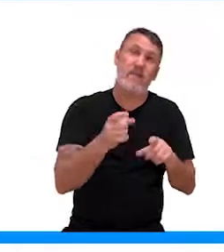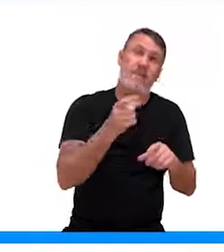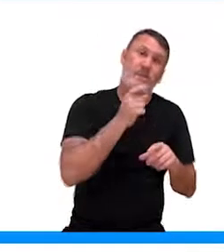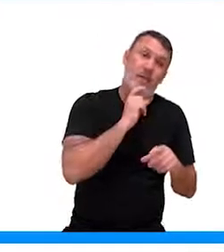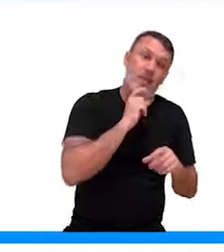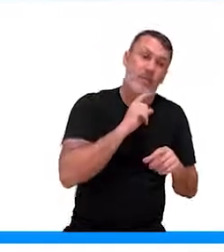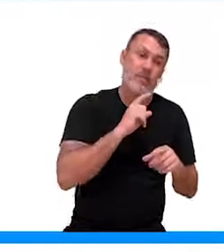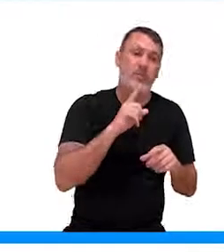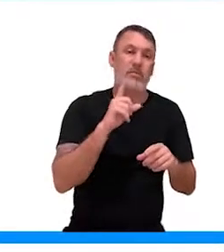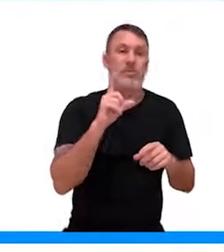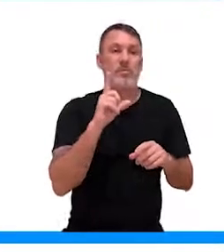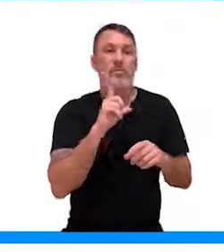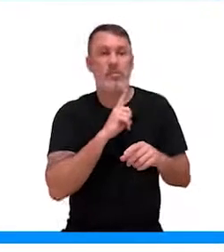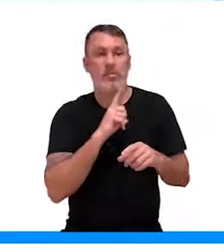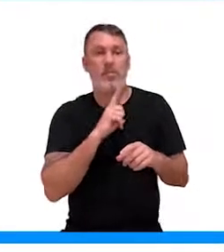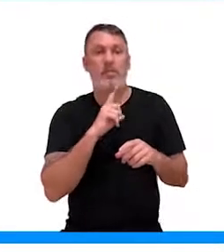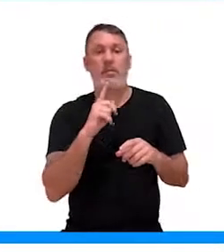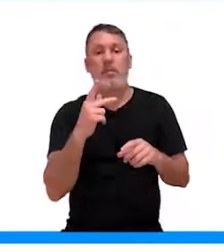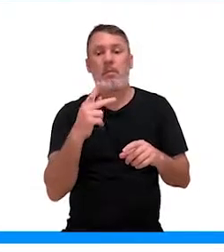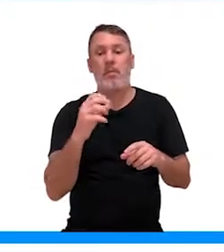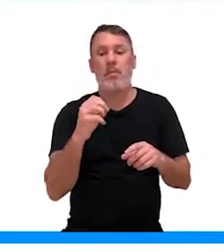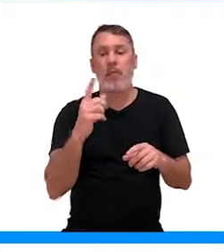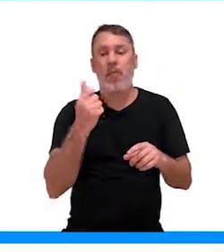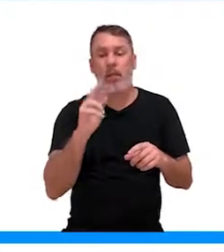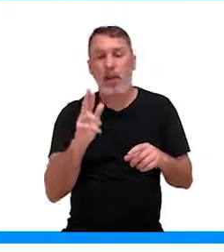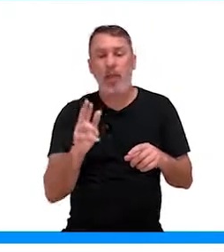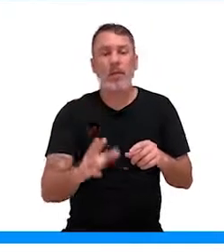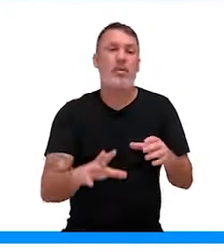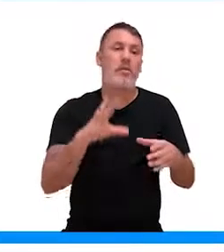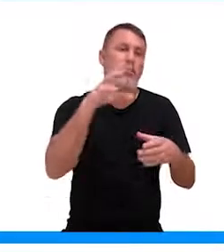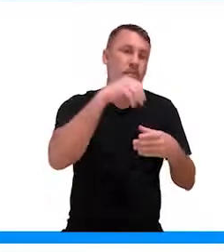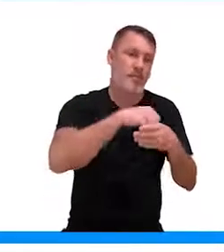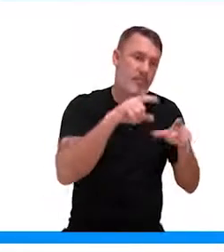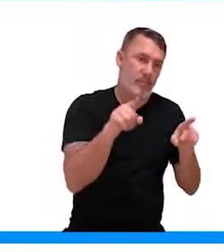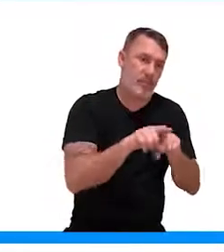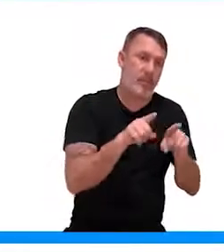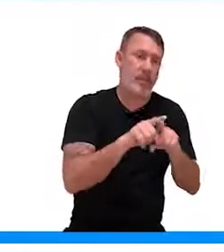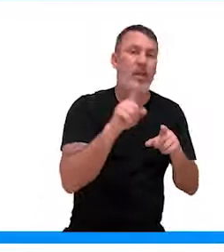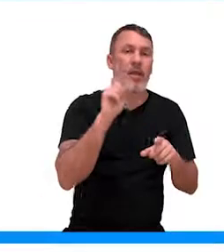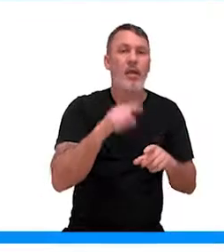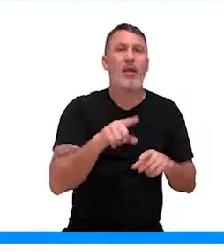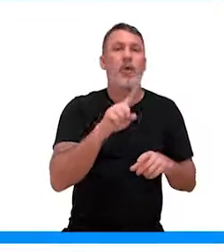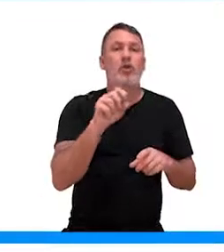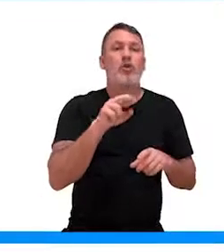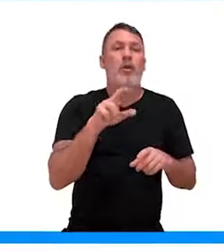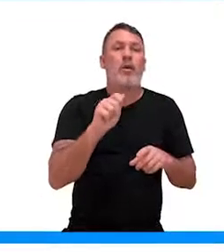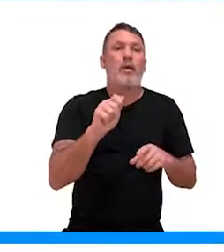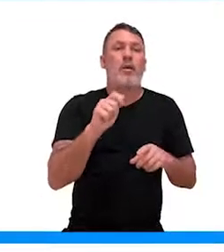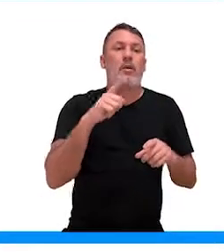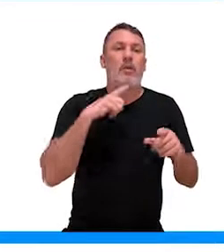formadas aí próximos a limites temperados polares, principalmente ali nas zonas de elevadas